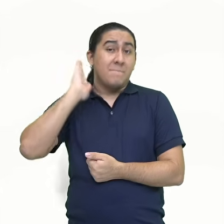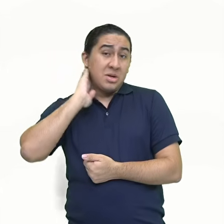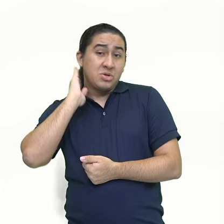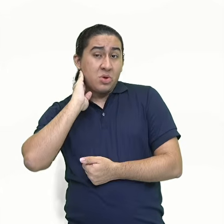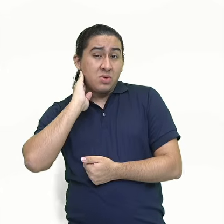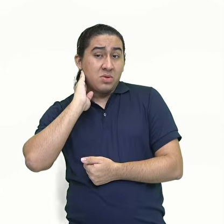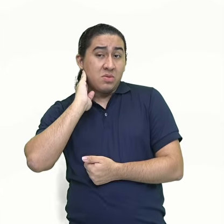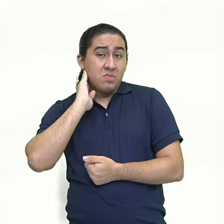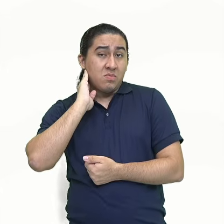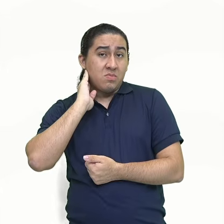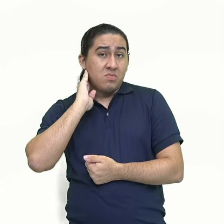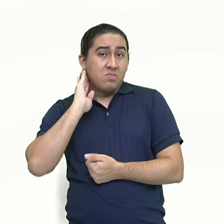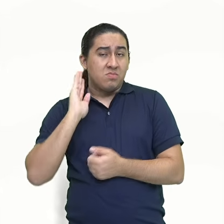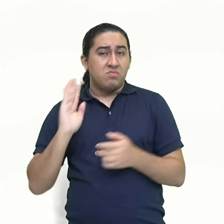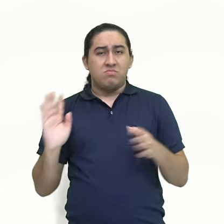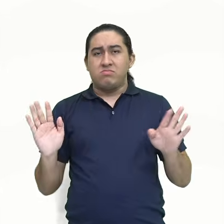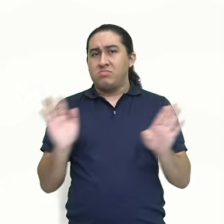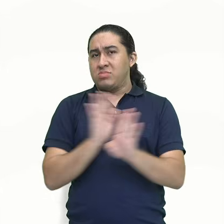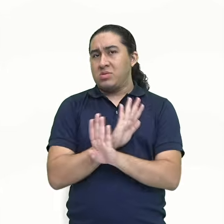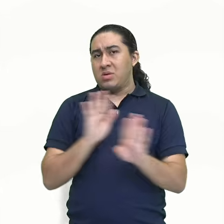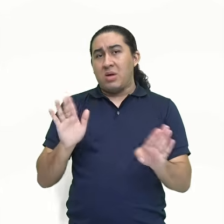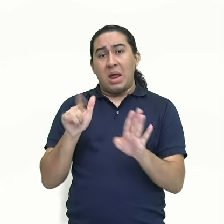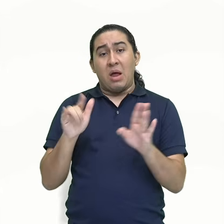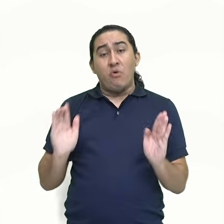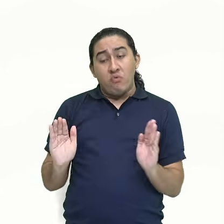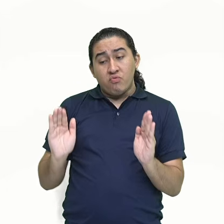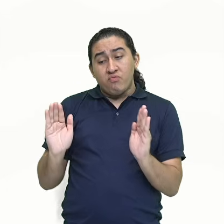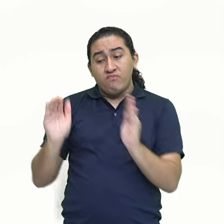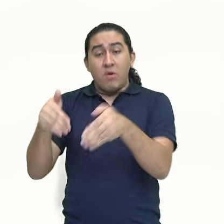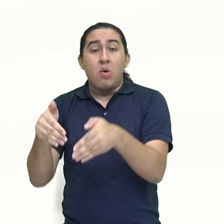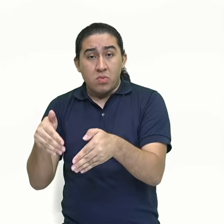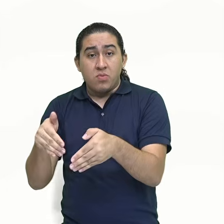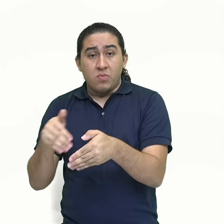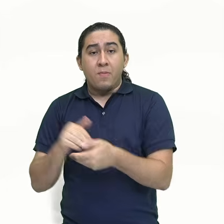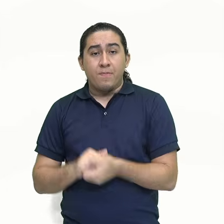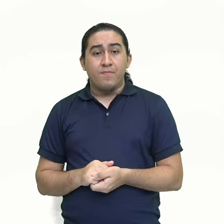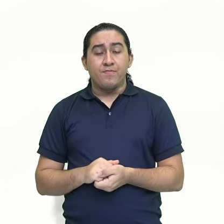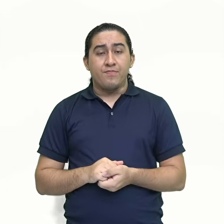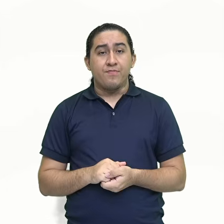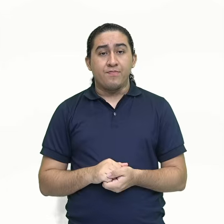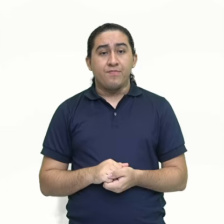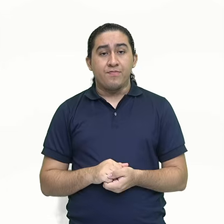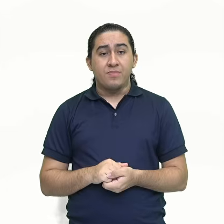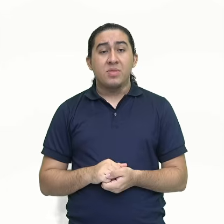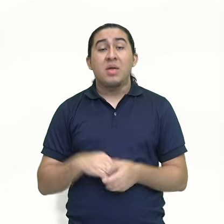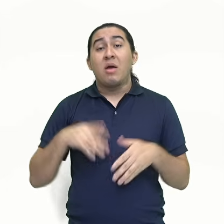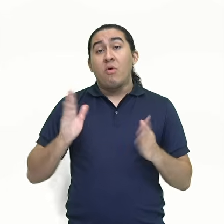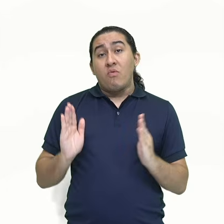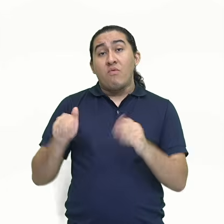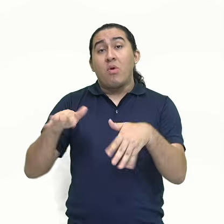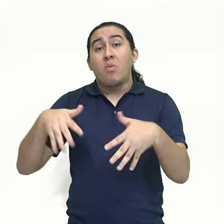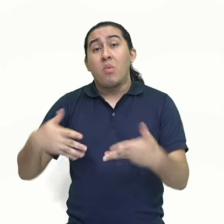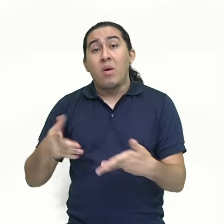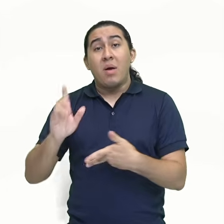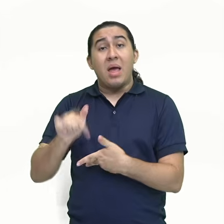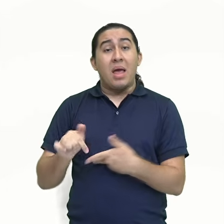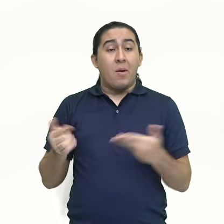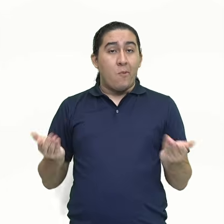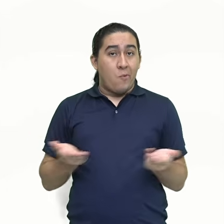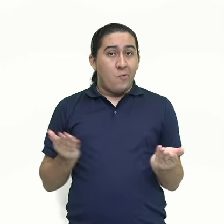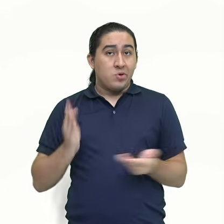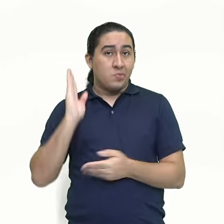velhice? Não, estou restringindo o tipo de mocidade, né? Aquela que é preguiçosa